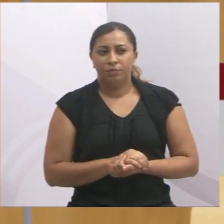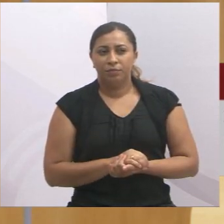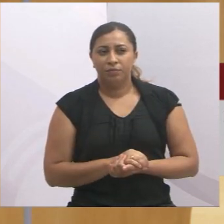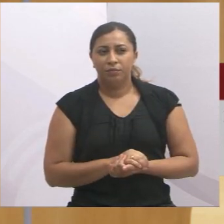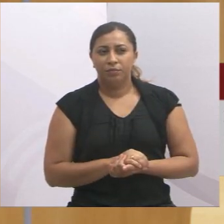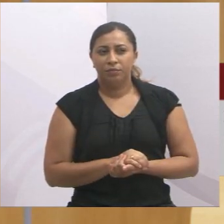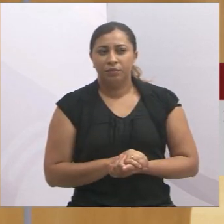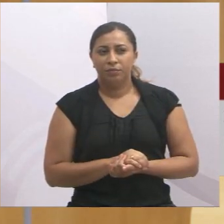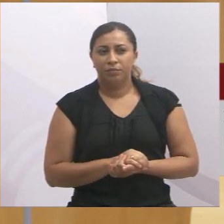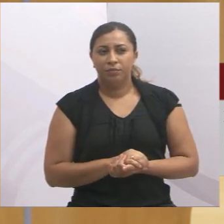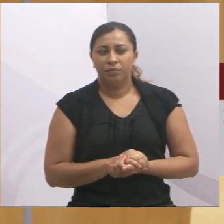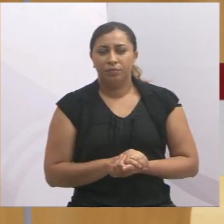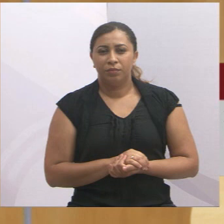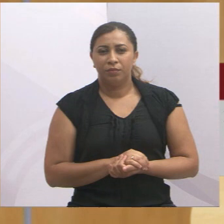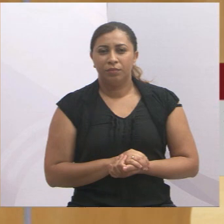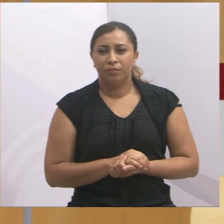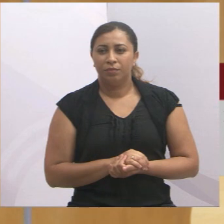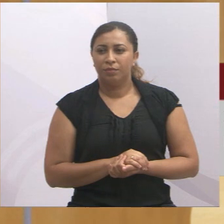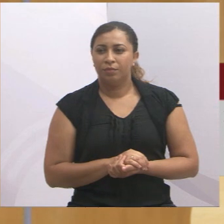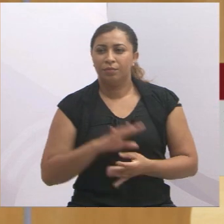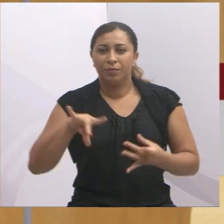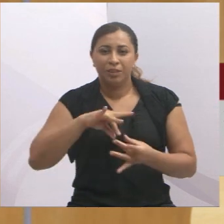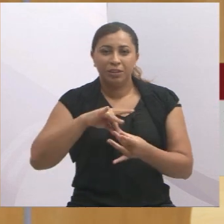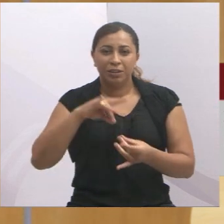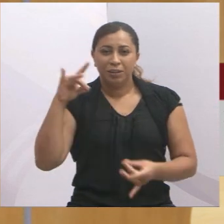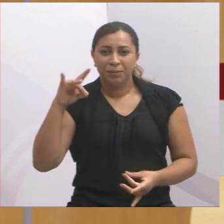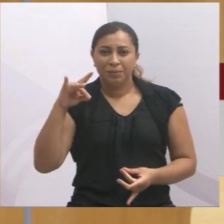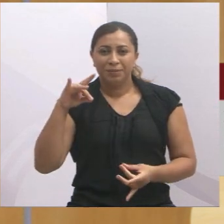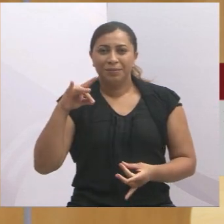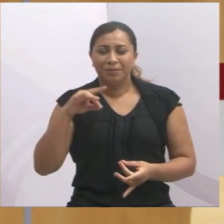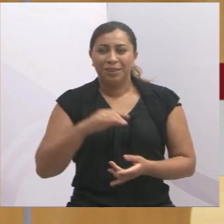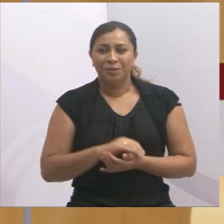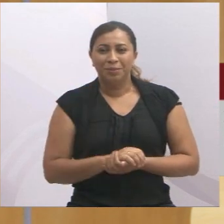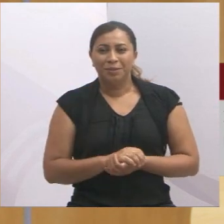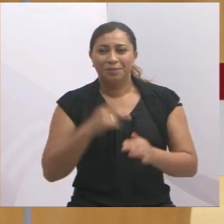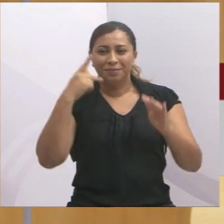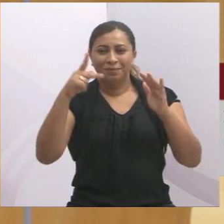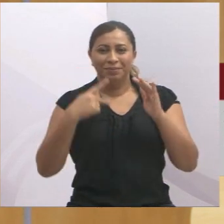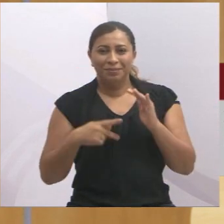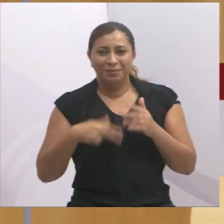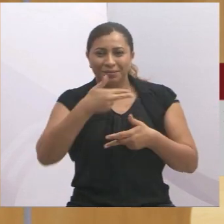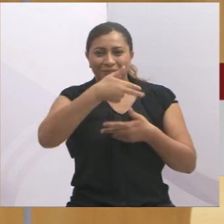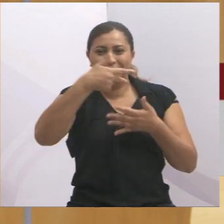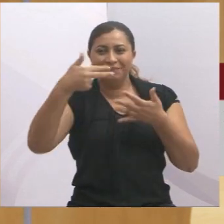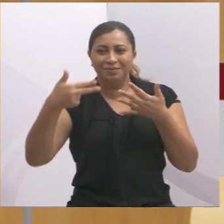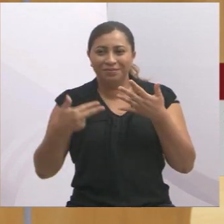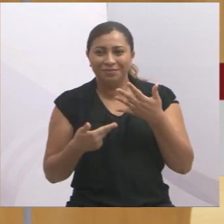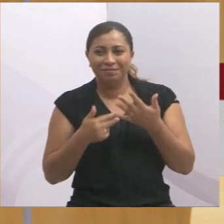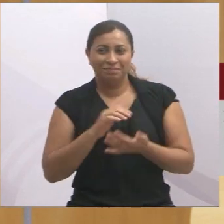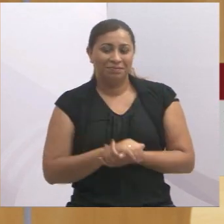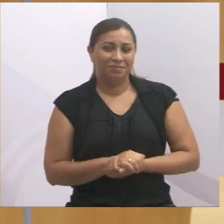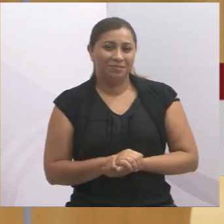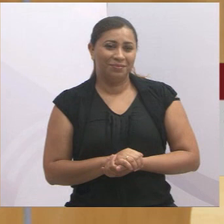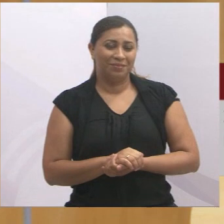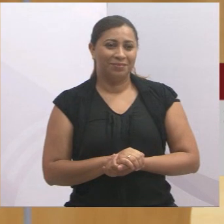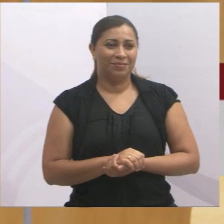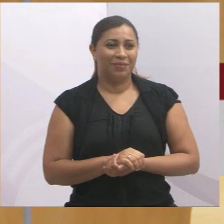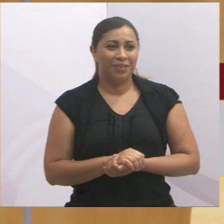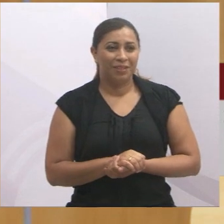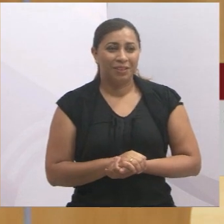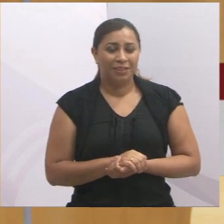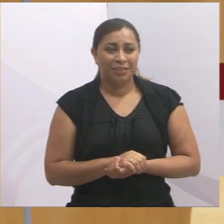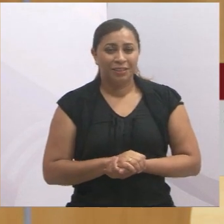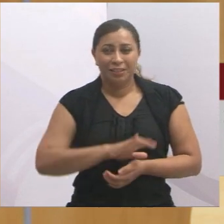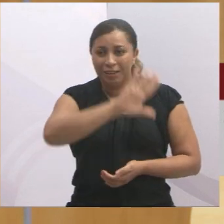à extensão espírita ou candomblé, umbanda, né, as religiões